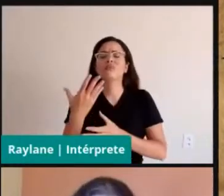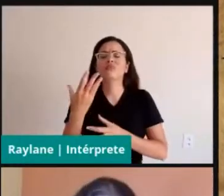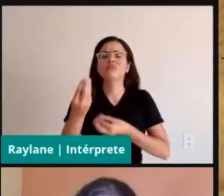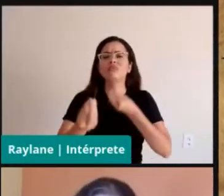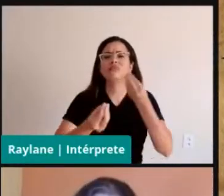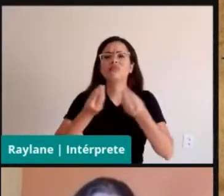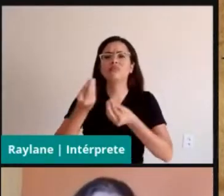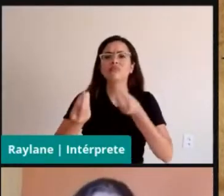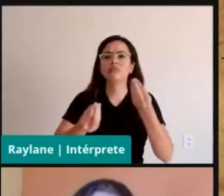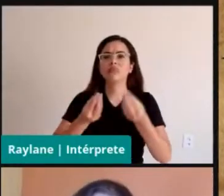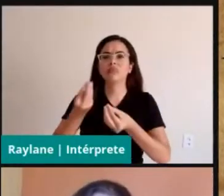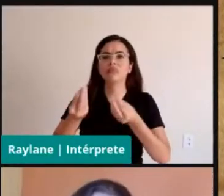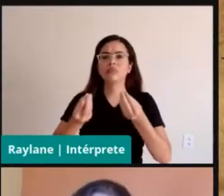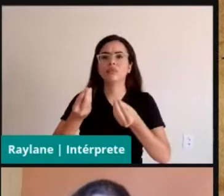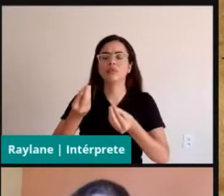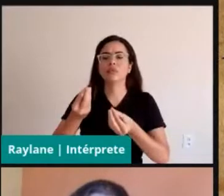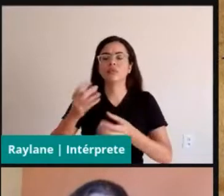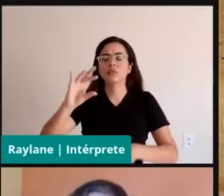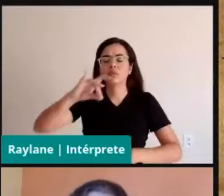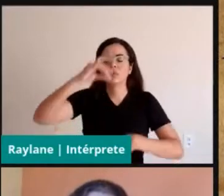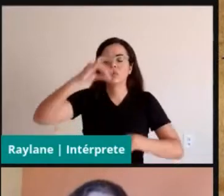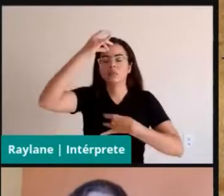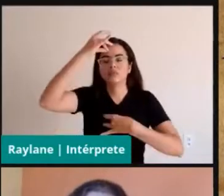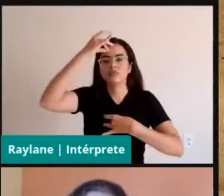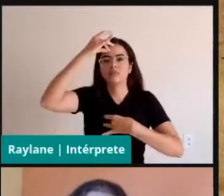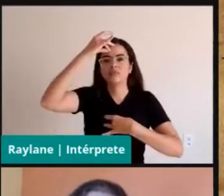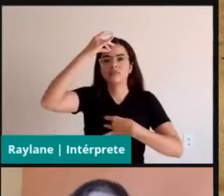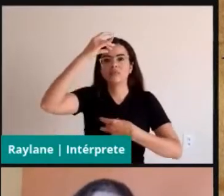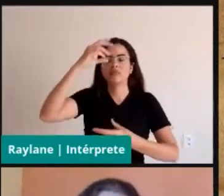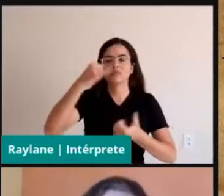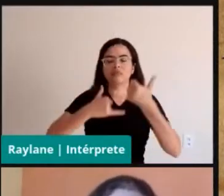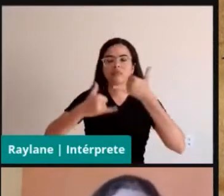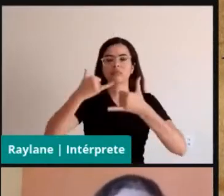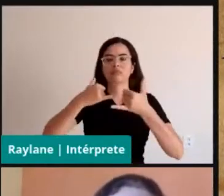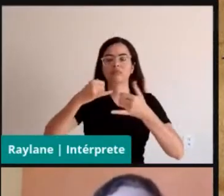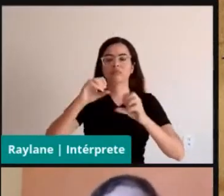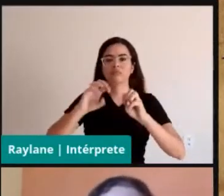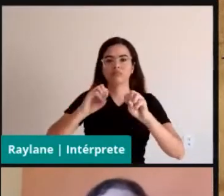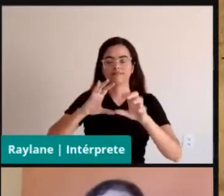ensino. O primeiro RPG ele foi criado em